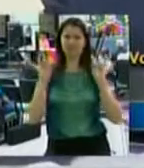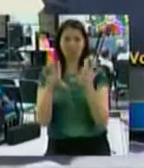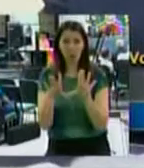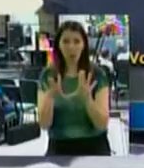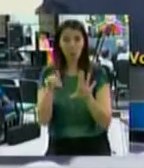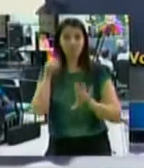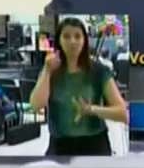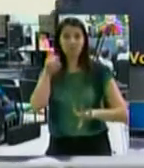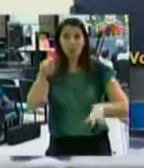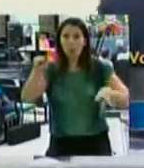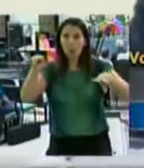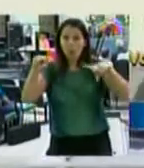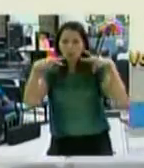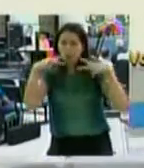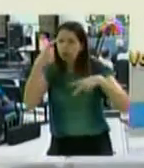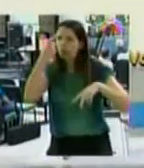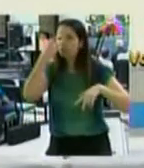ilusão